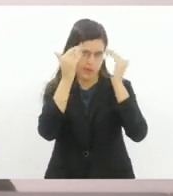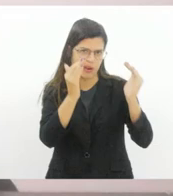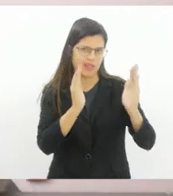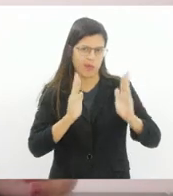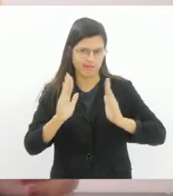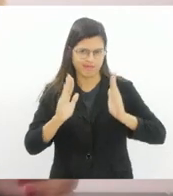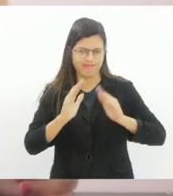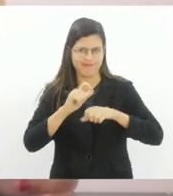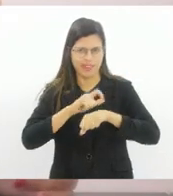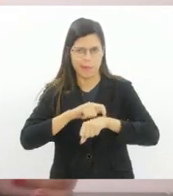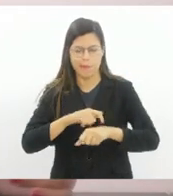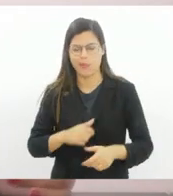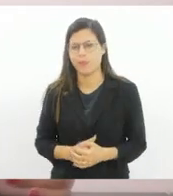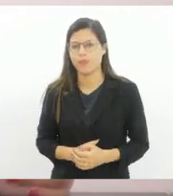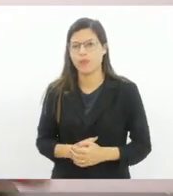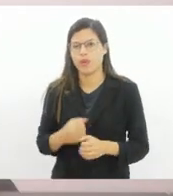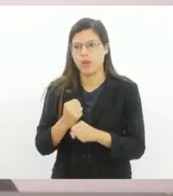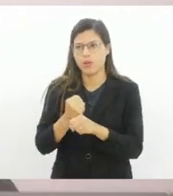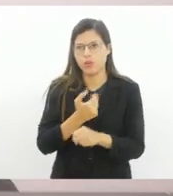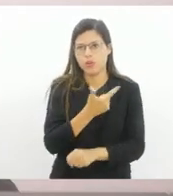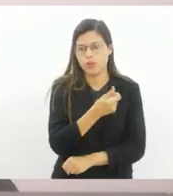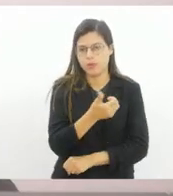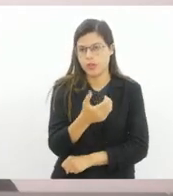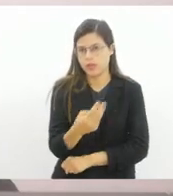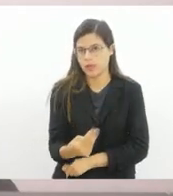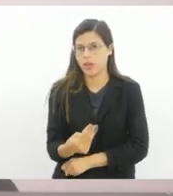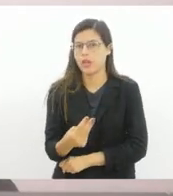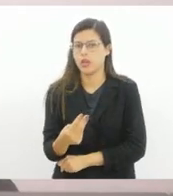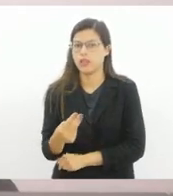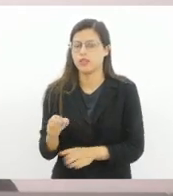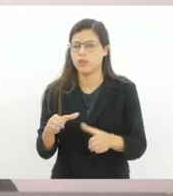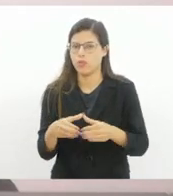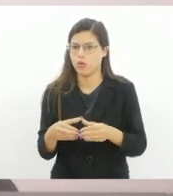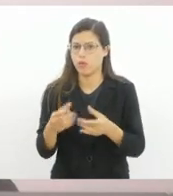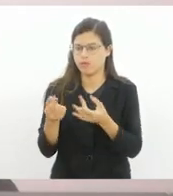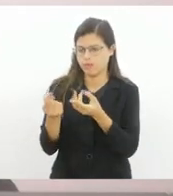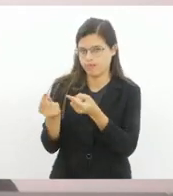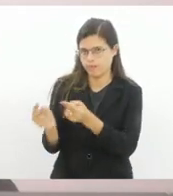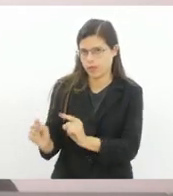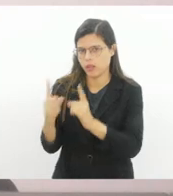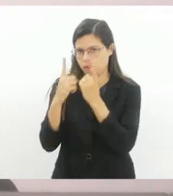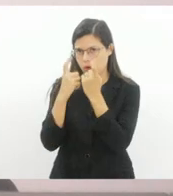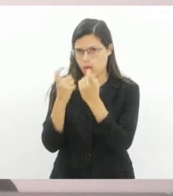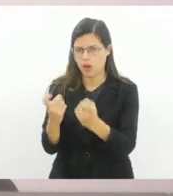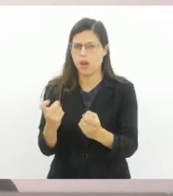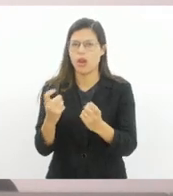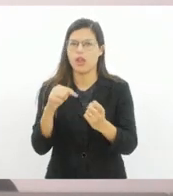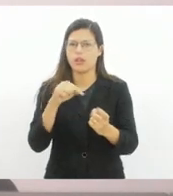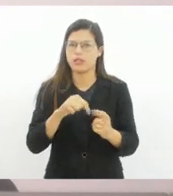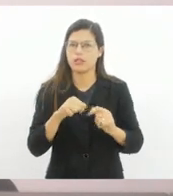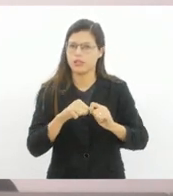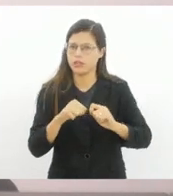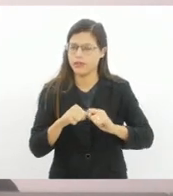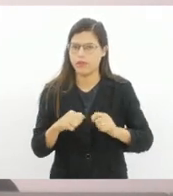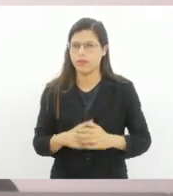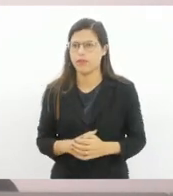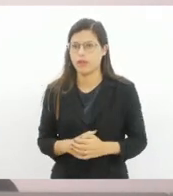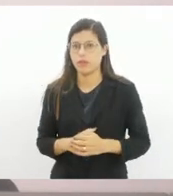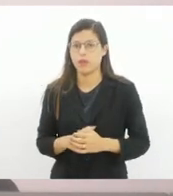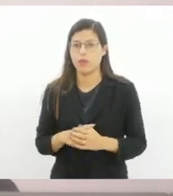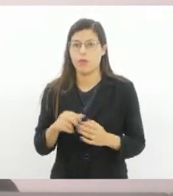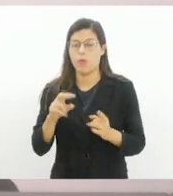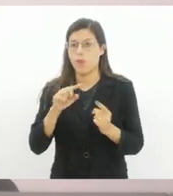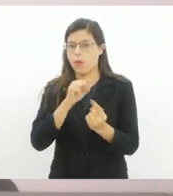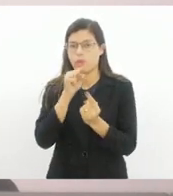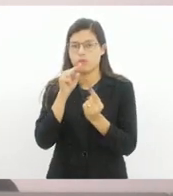assim, desde 2013, a SES ela vem atuando no enfrentamento dessas violências interpessoais e autoprovocadas, com vista a